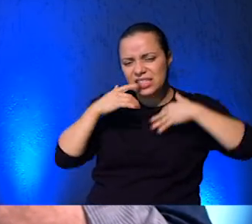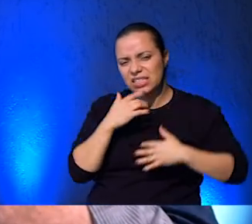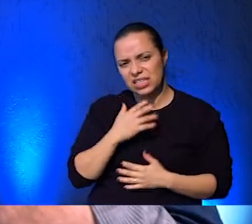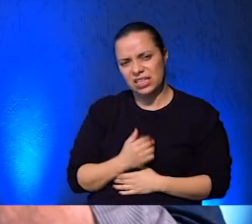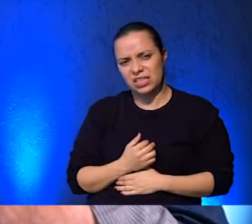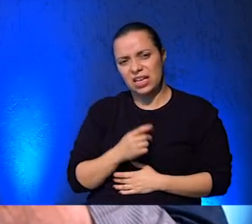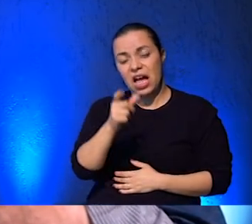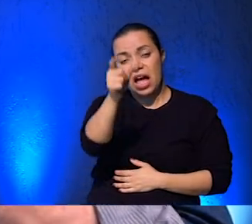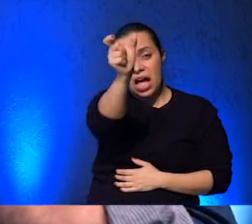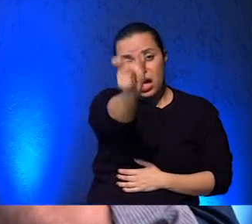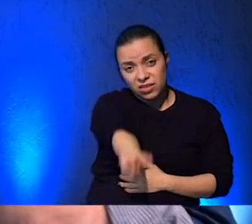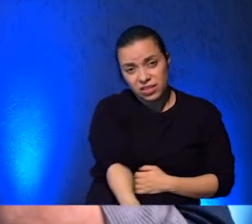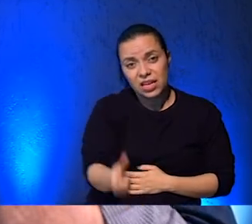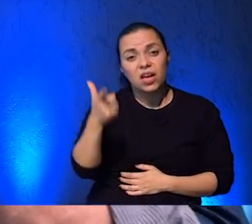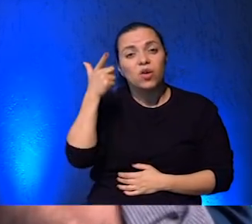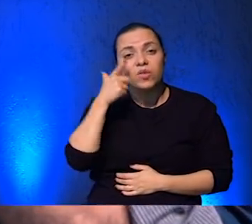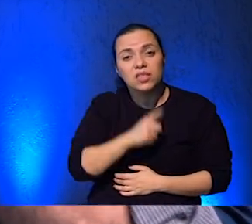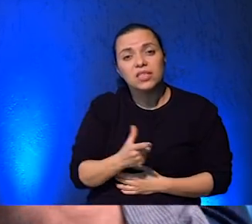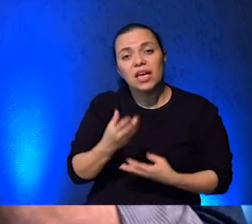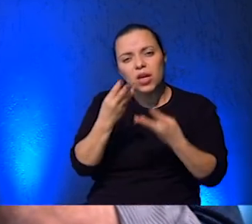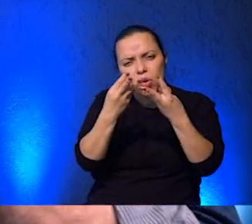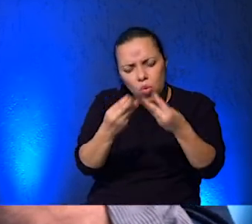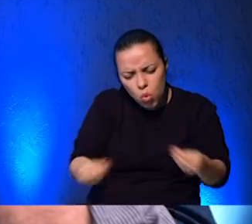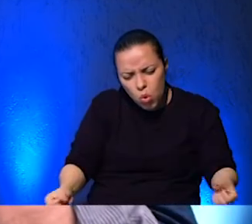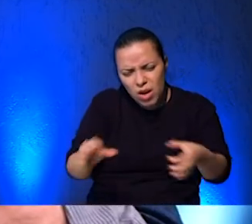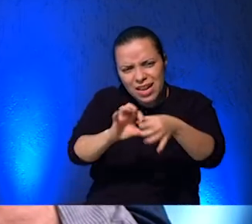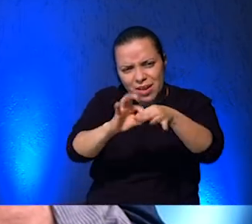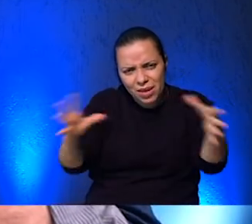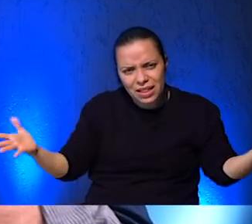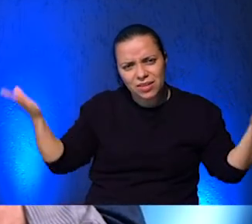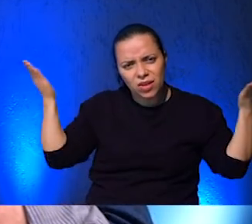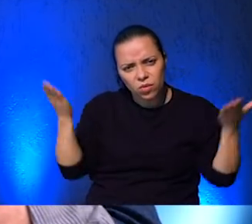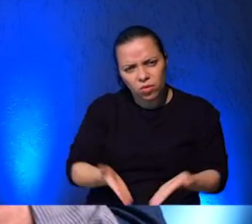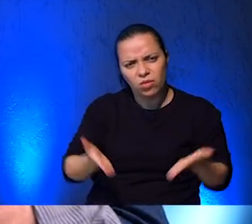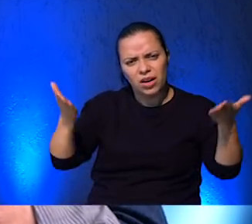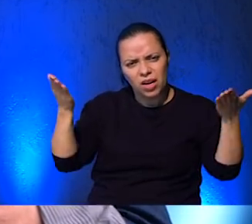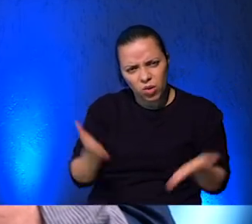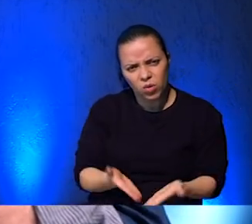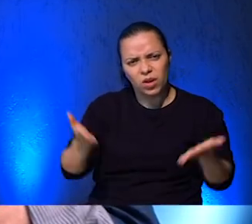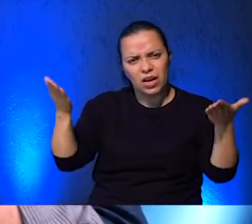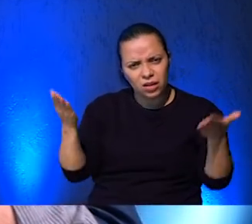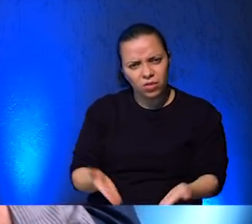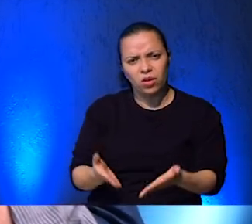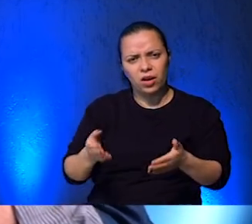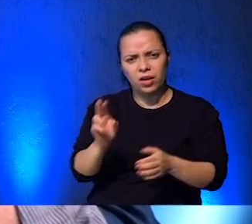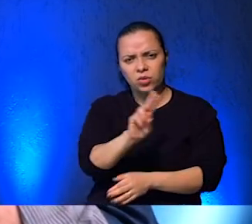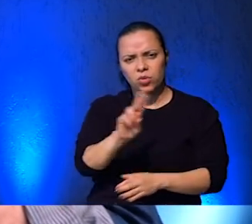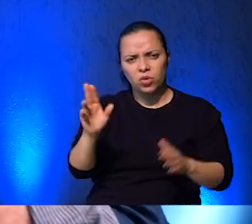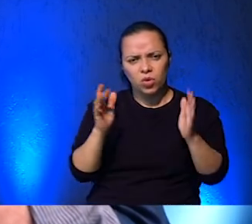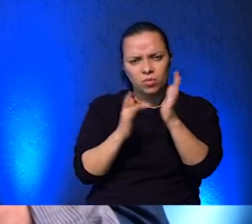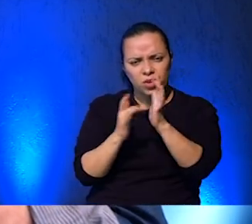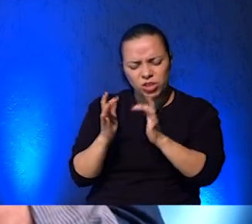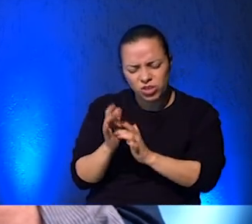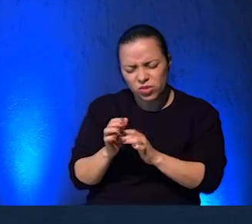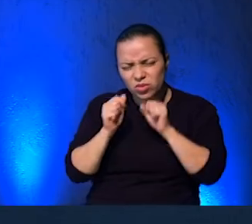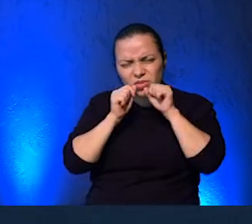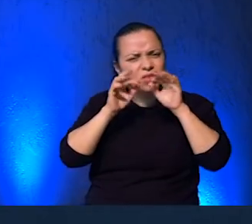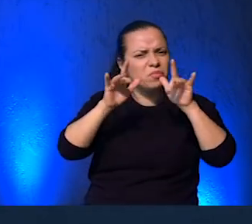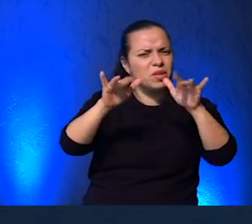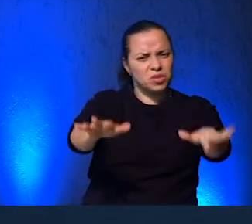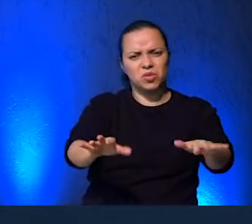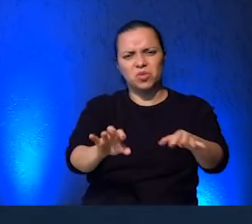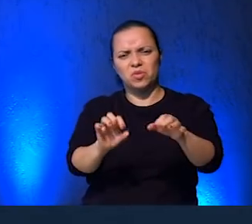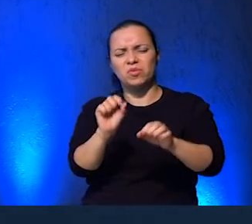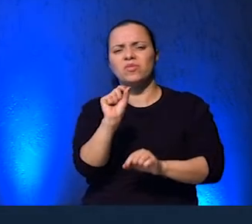cura e libertação agora agora agora eu te abençoe em nome de jesus ser livre e ser livre